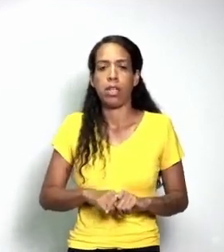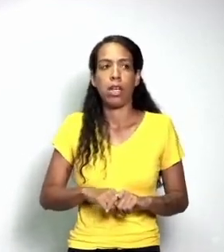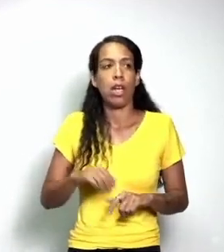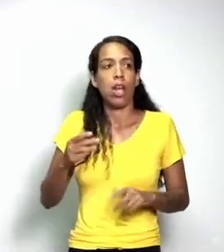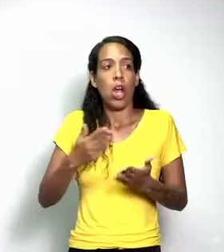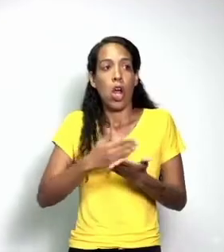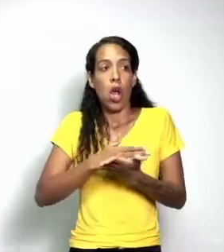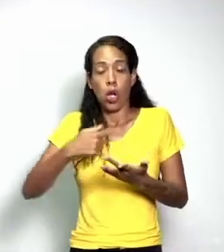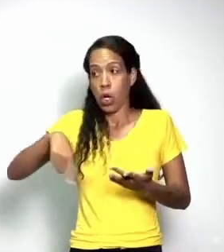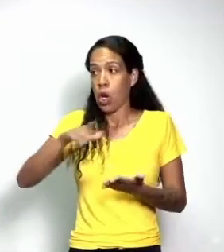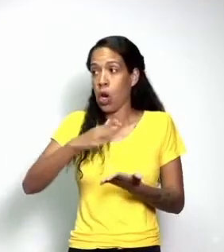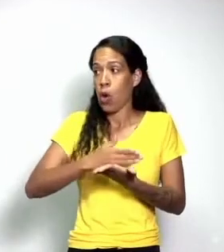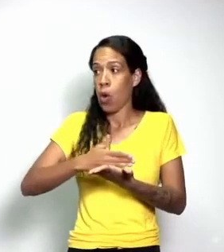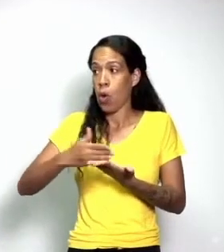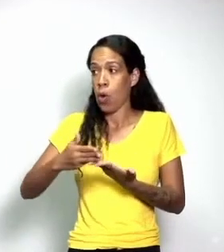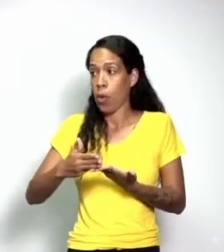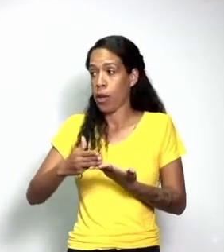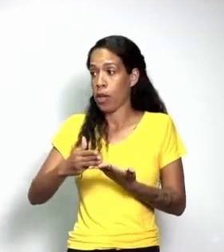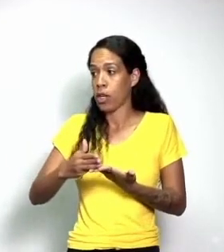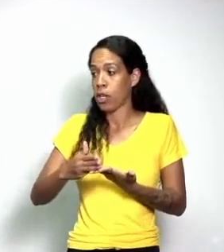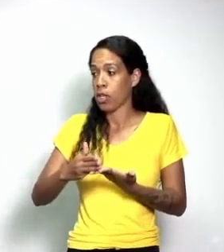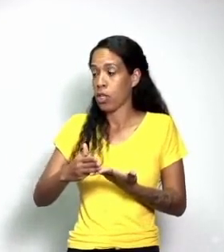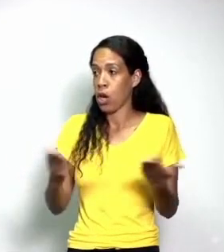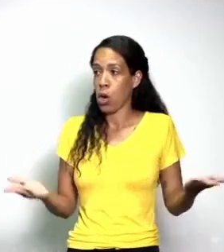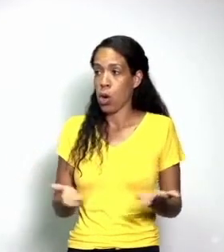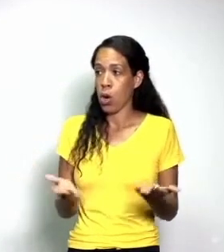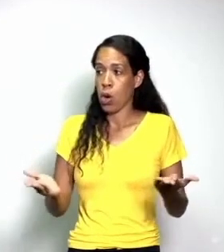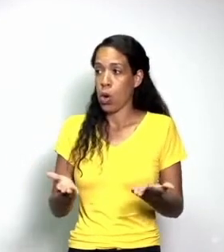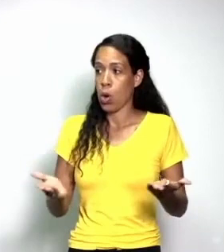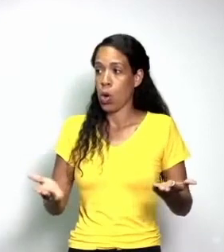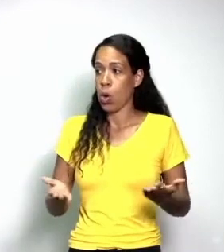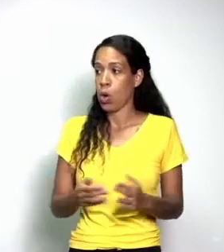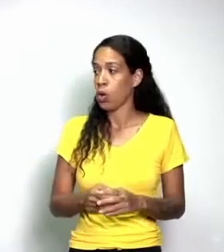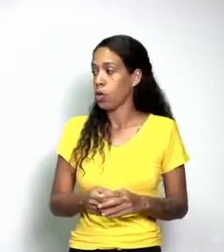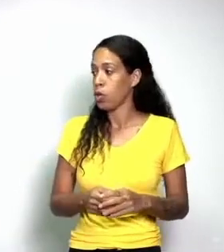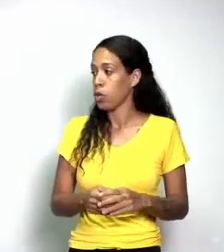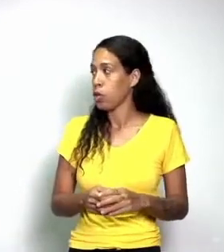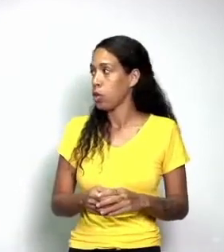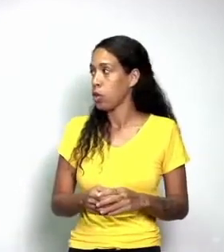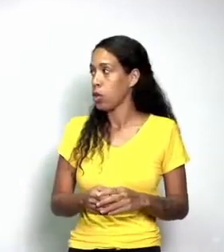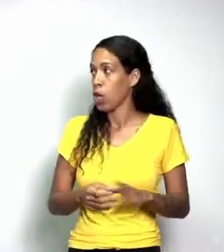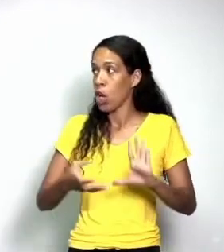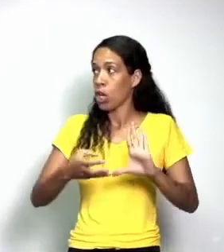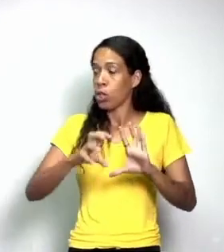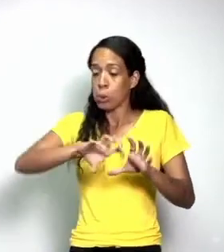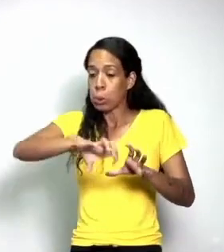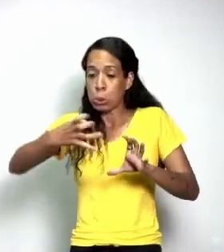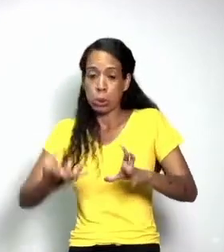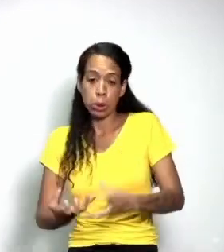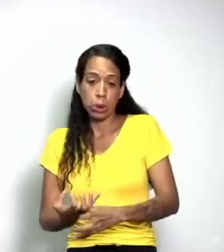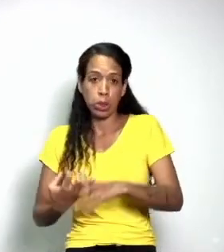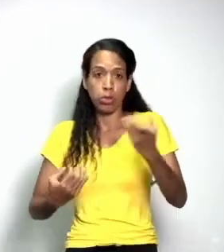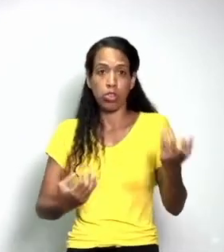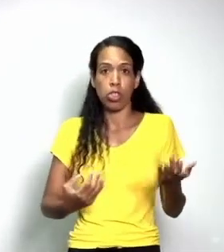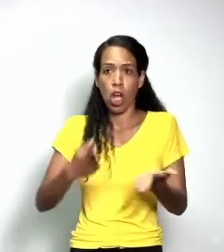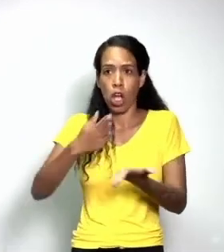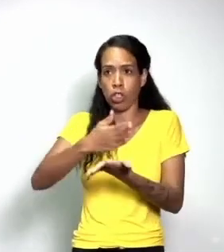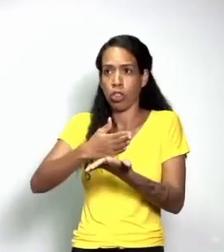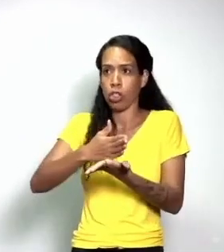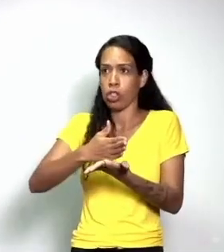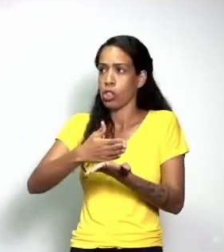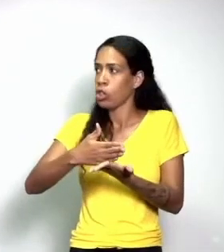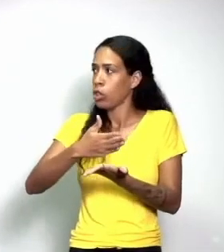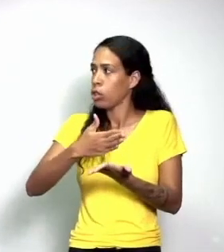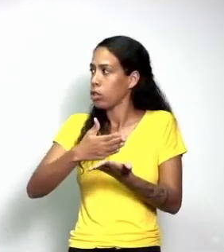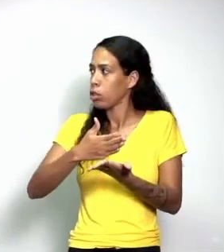gente vai começar o dia de hoje desmontando e montando a câmera. A gente vai se dividir